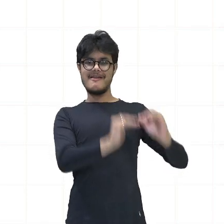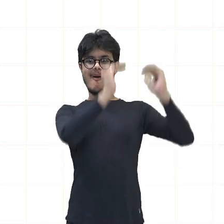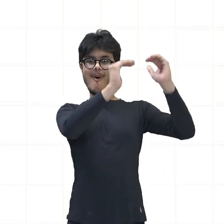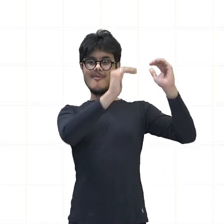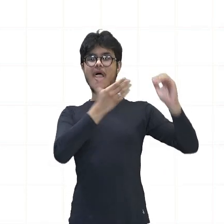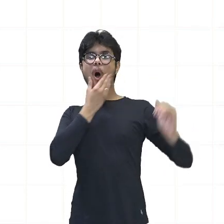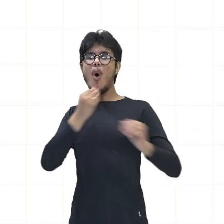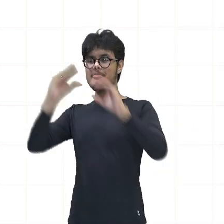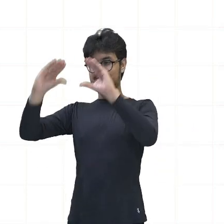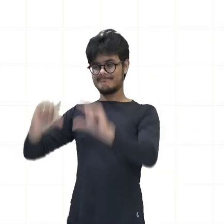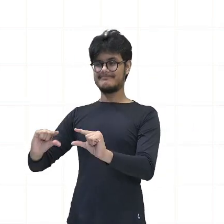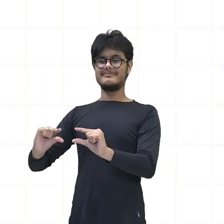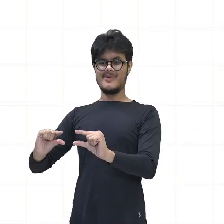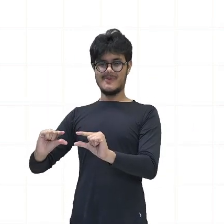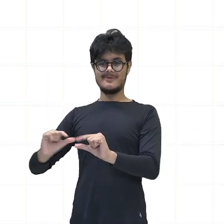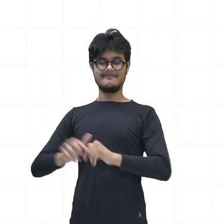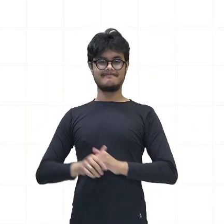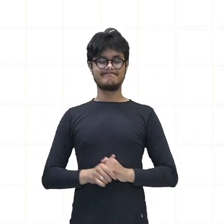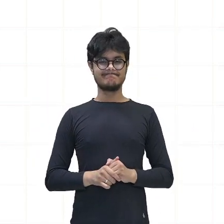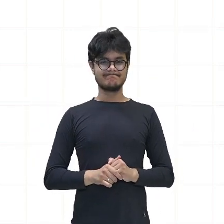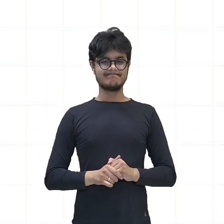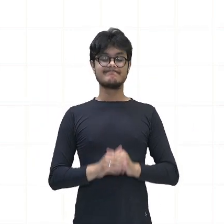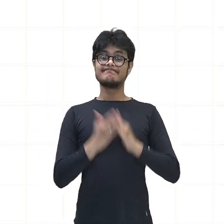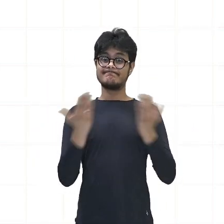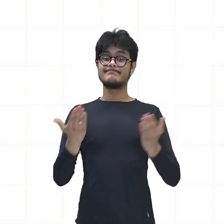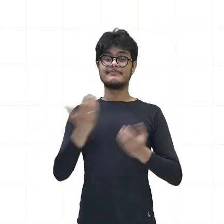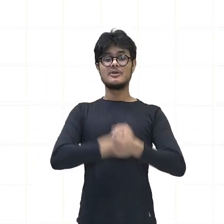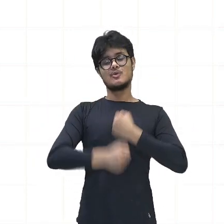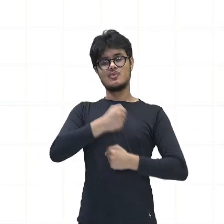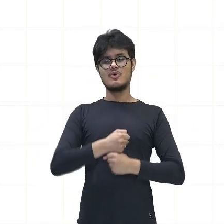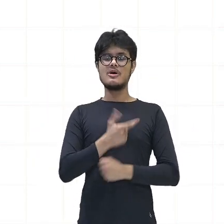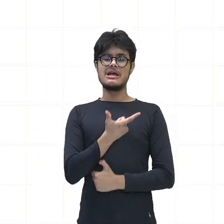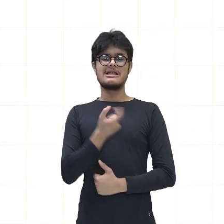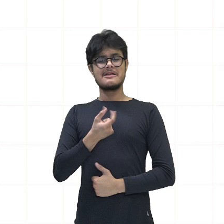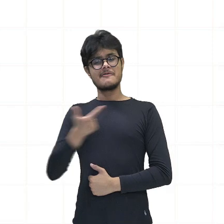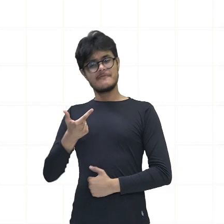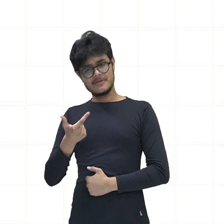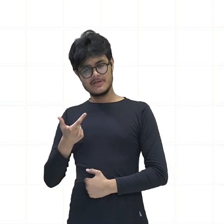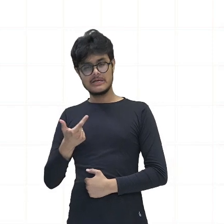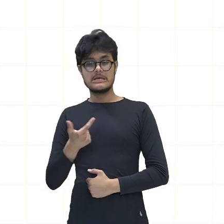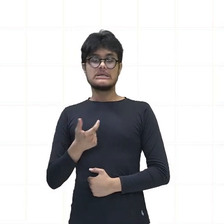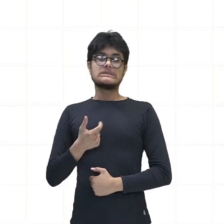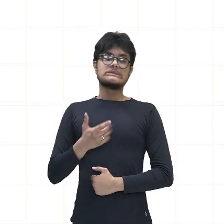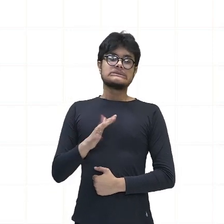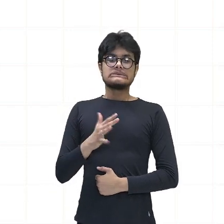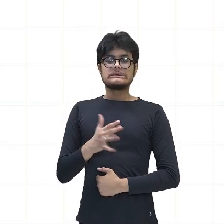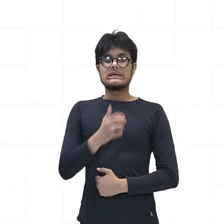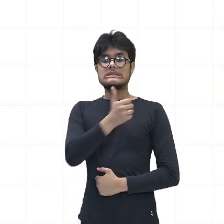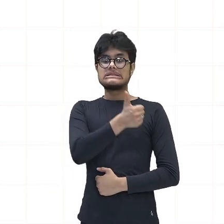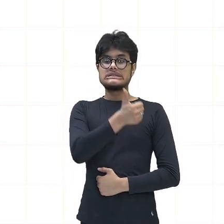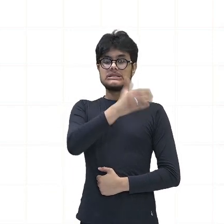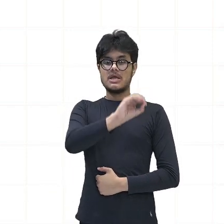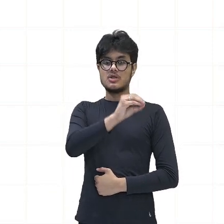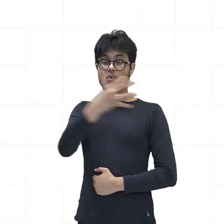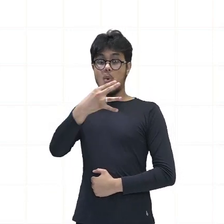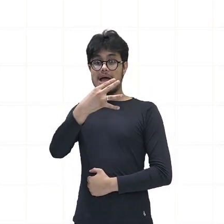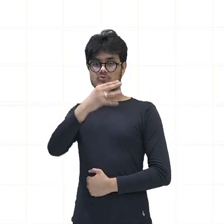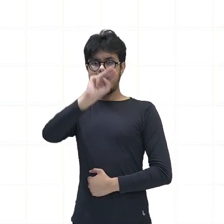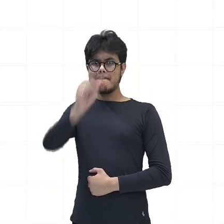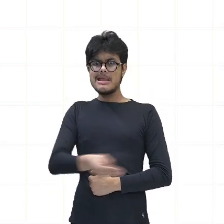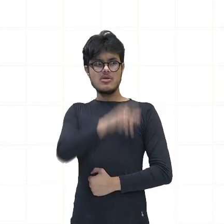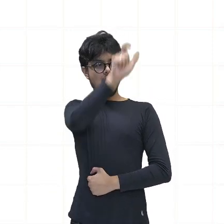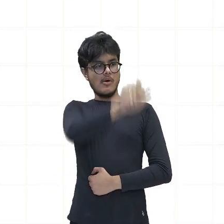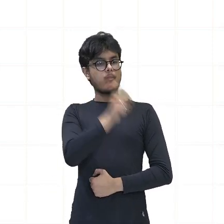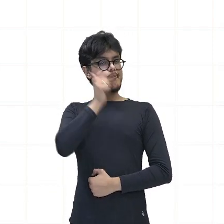que homens no território brasileiro. Em 2022, nós contávamos com uma população de 104,5 milhões de mulheres